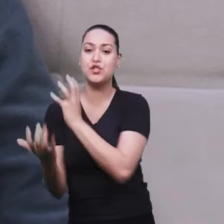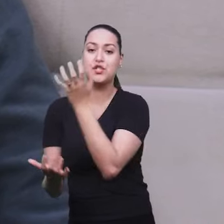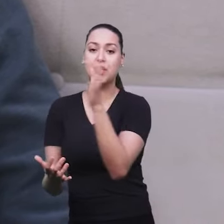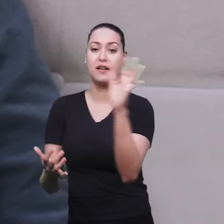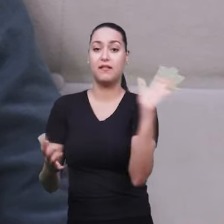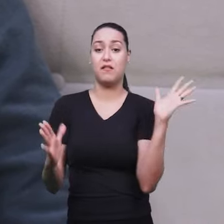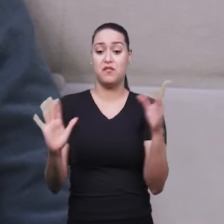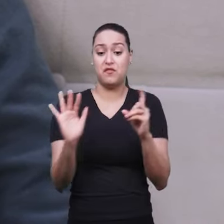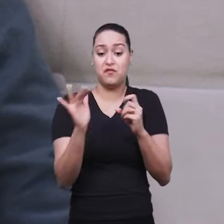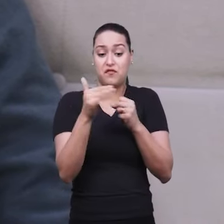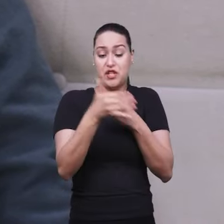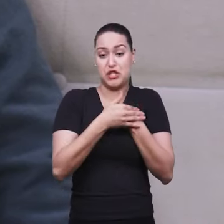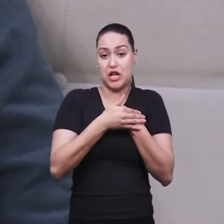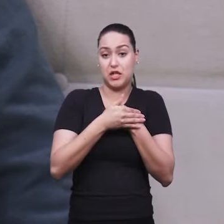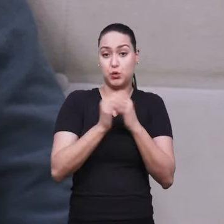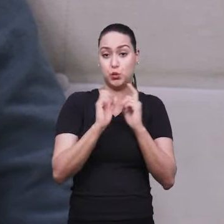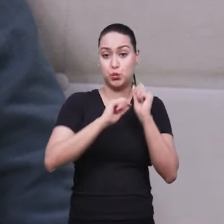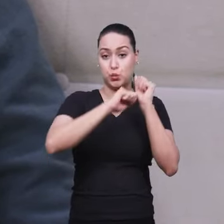fechado,